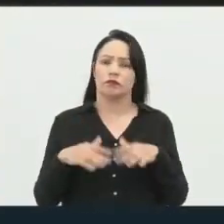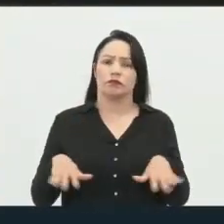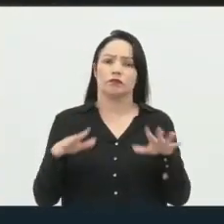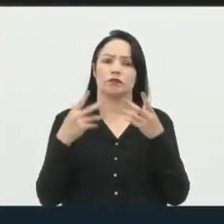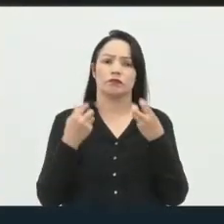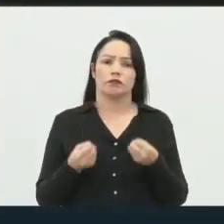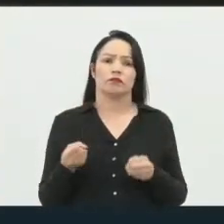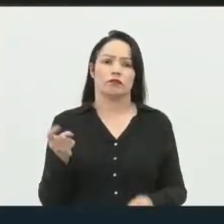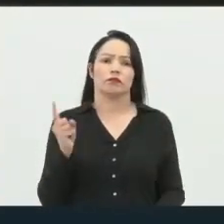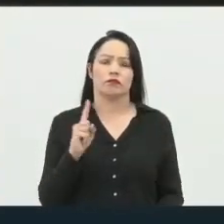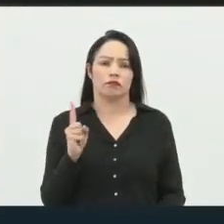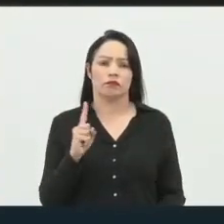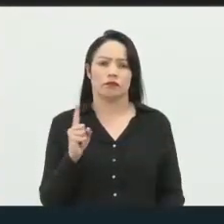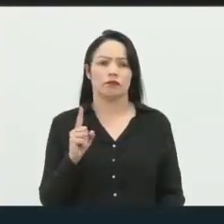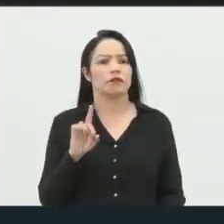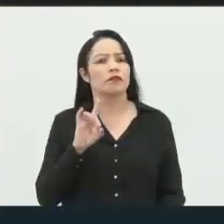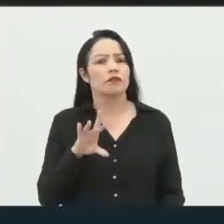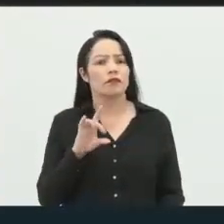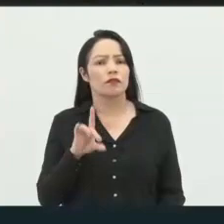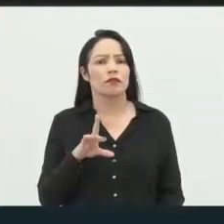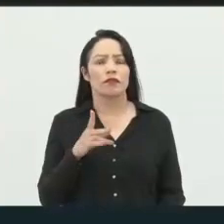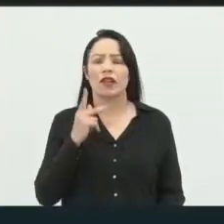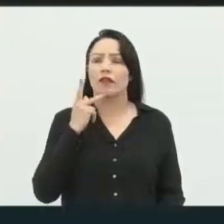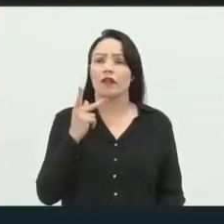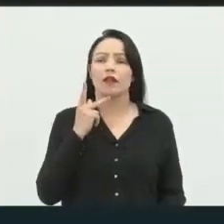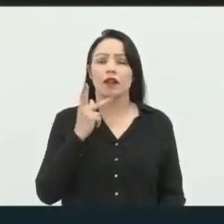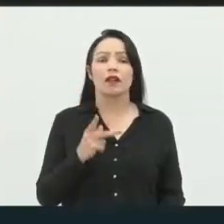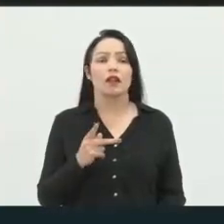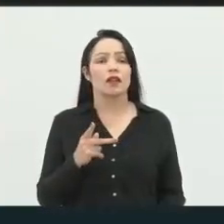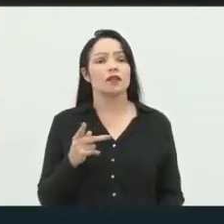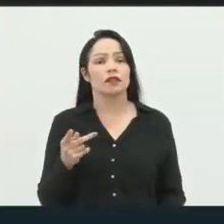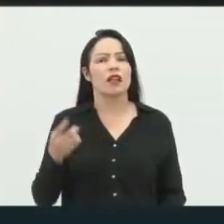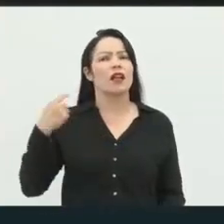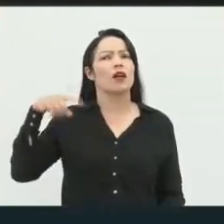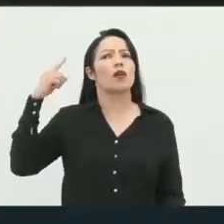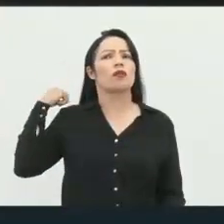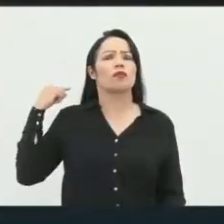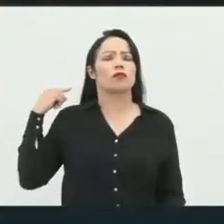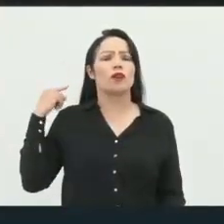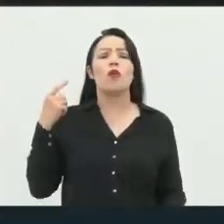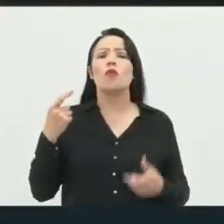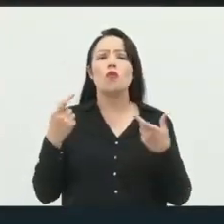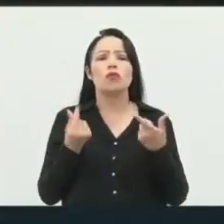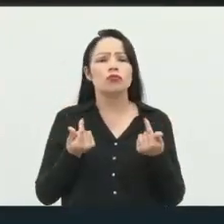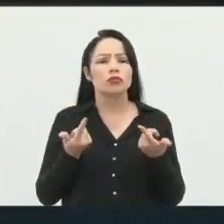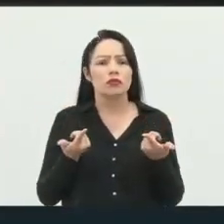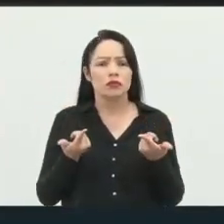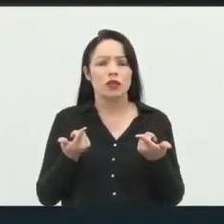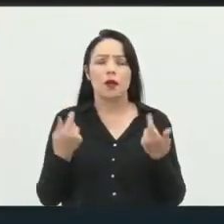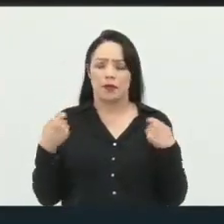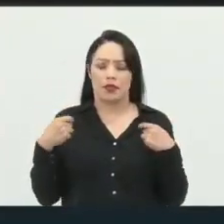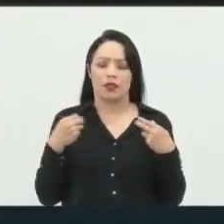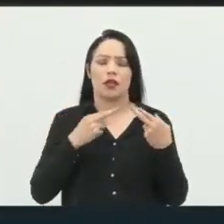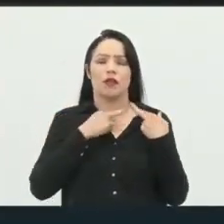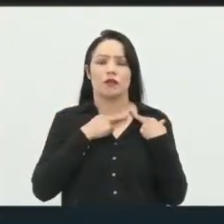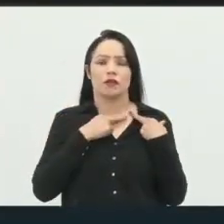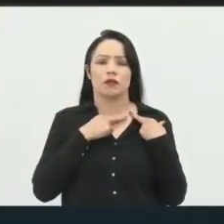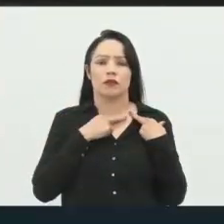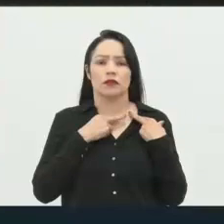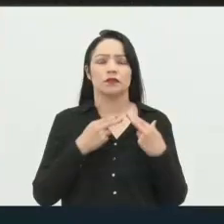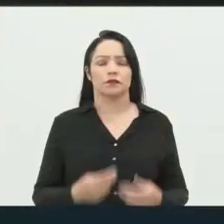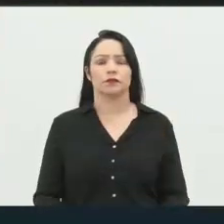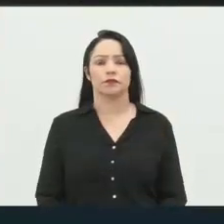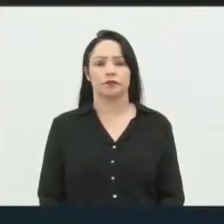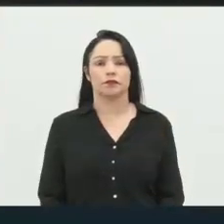aqui simplesmente dizer que lá atrás onde que tá o dinheiro eu preciso responsabilizar quem de direito